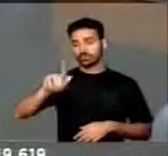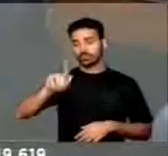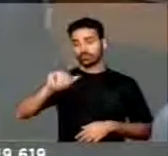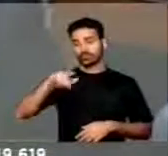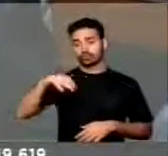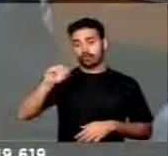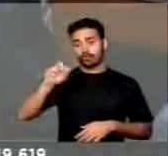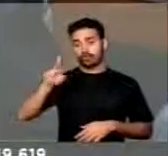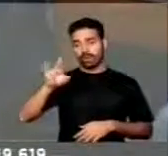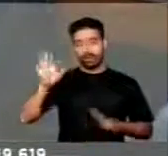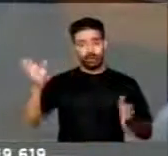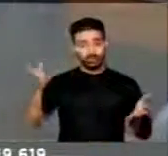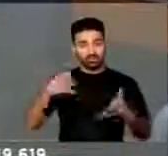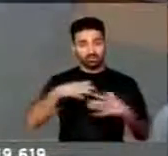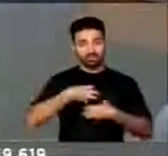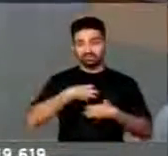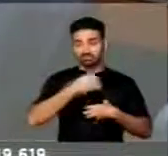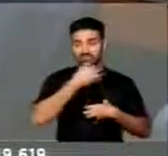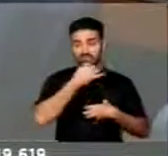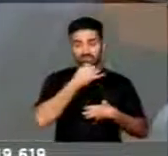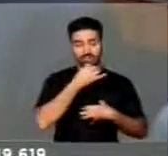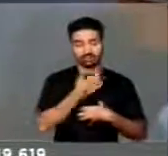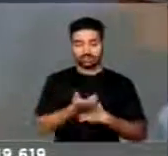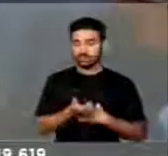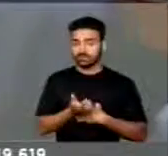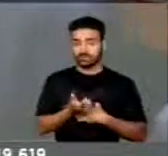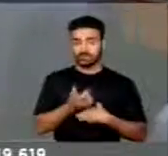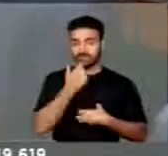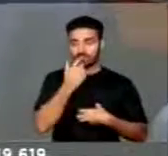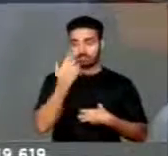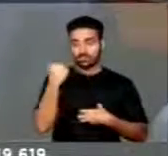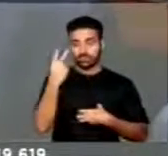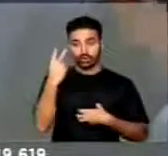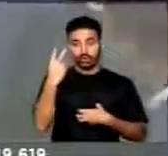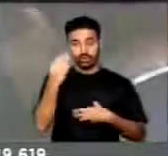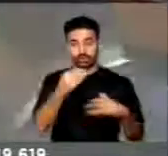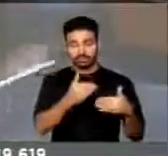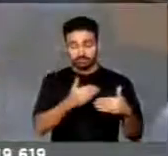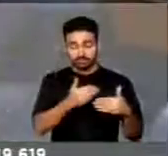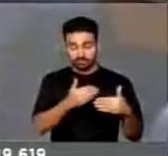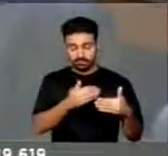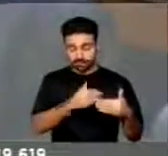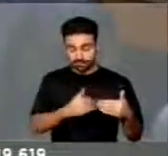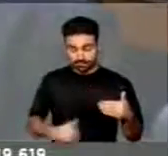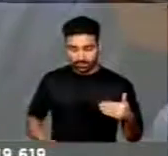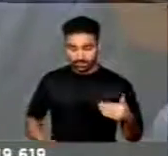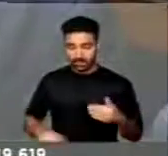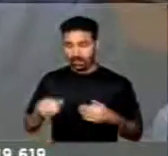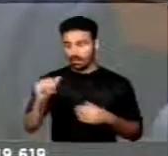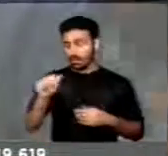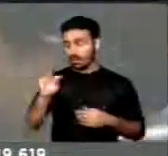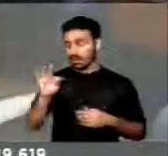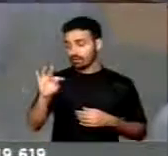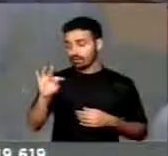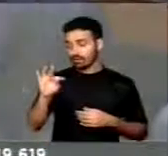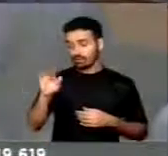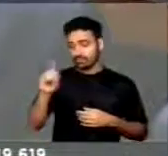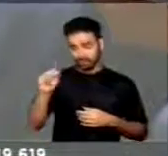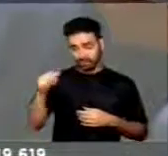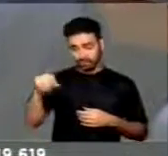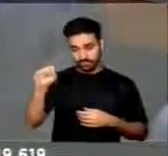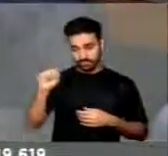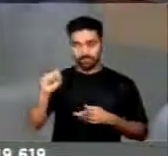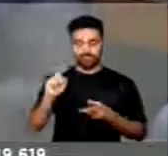E vi com tristeza os últimos dois ministros, o Adams e o